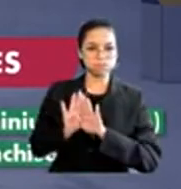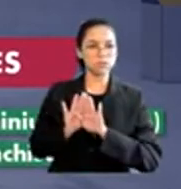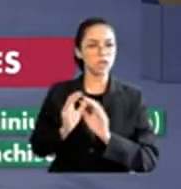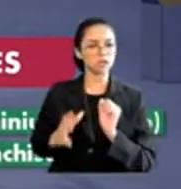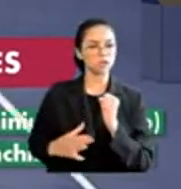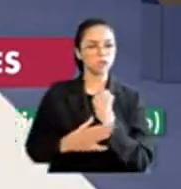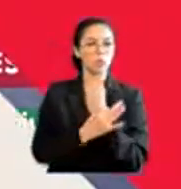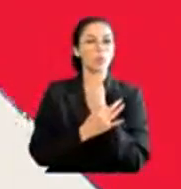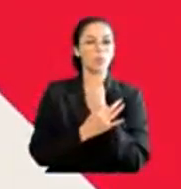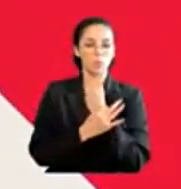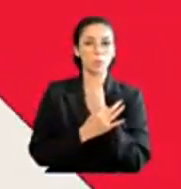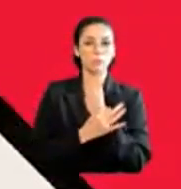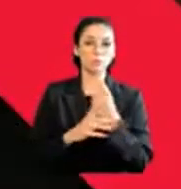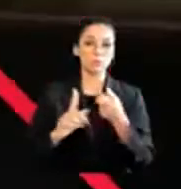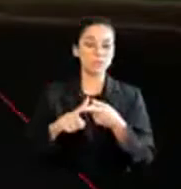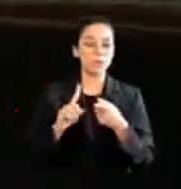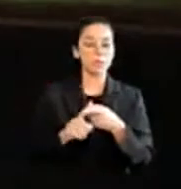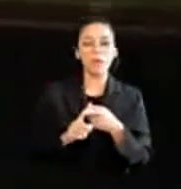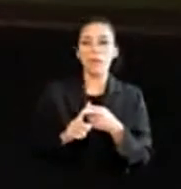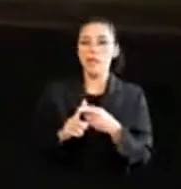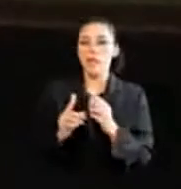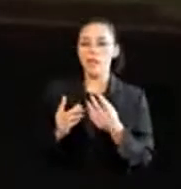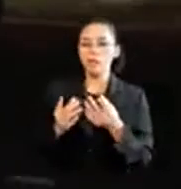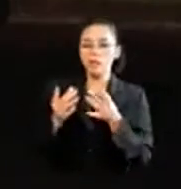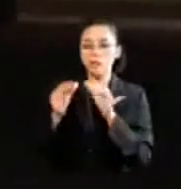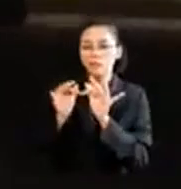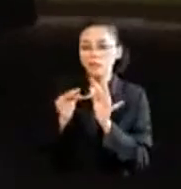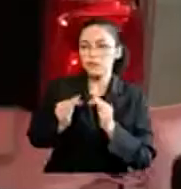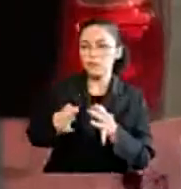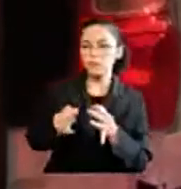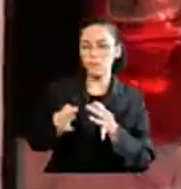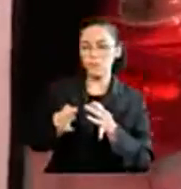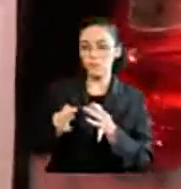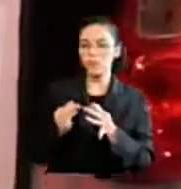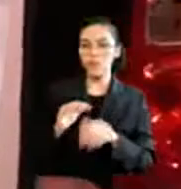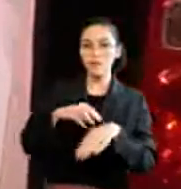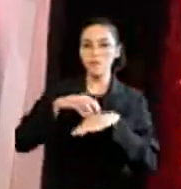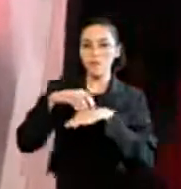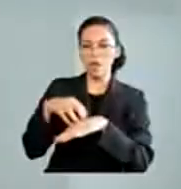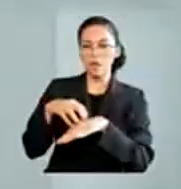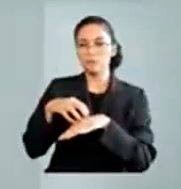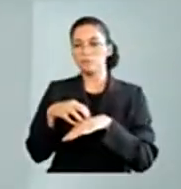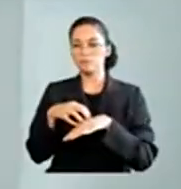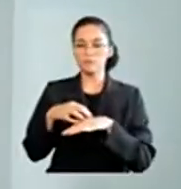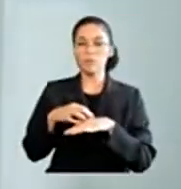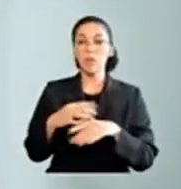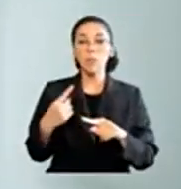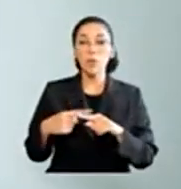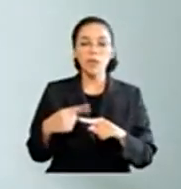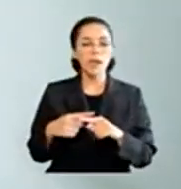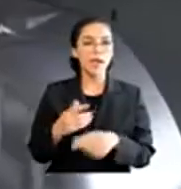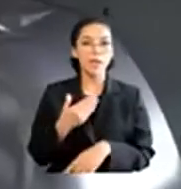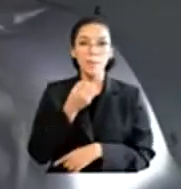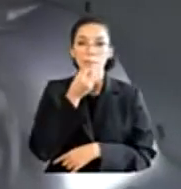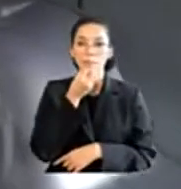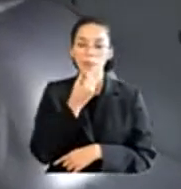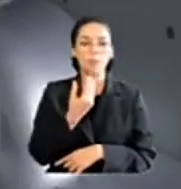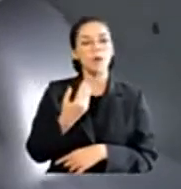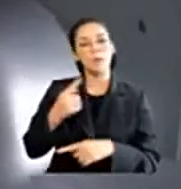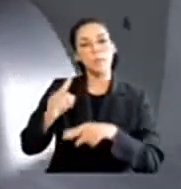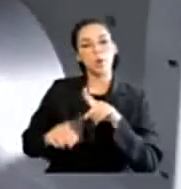e discrição para as cargas. Essa configuração é ideal para supermercados, produtos refrigerados,